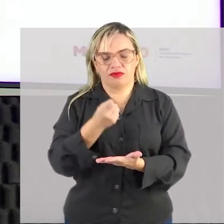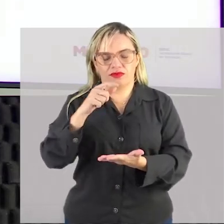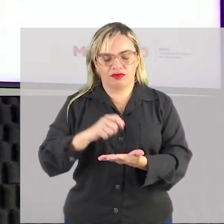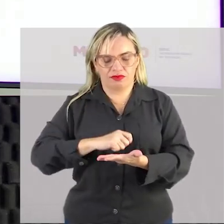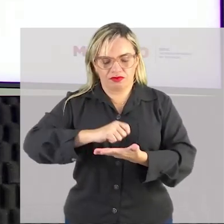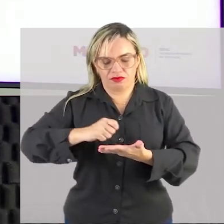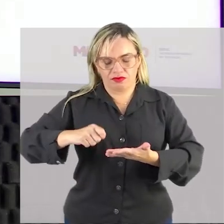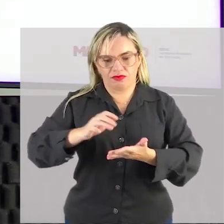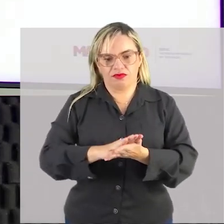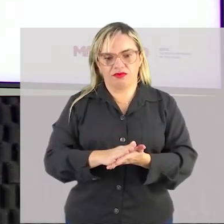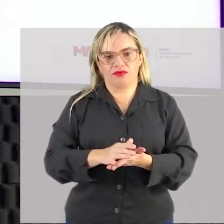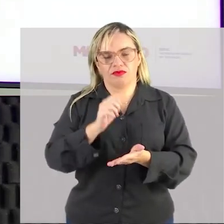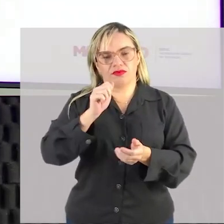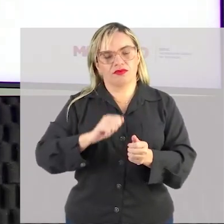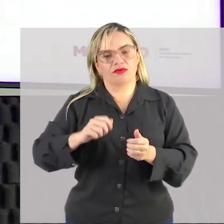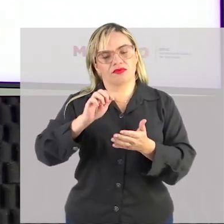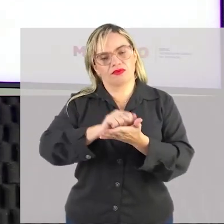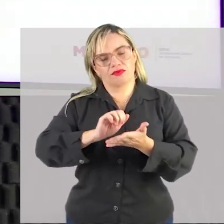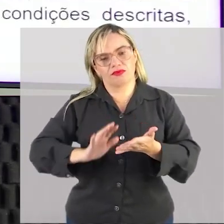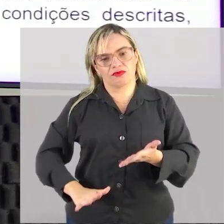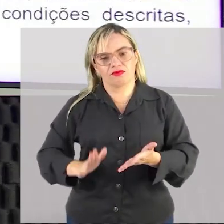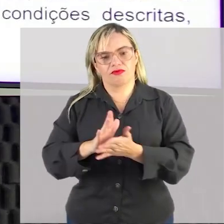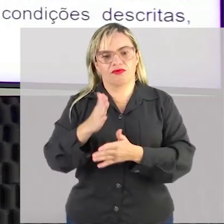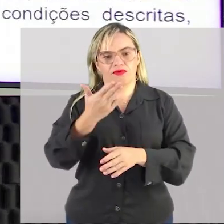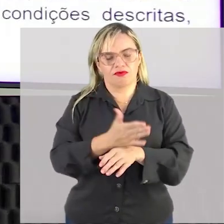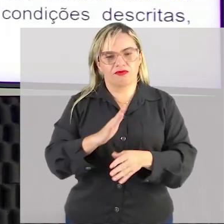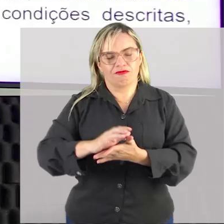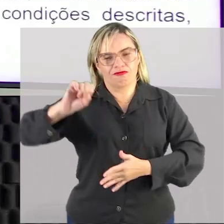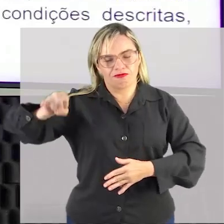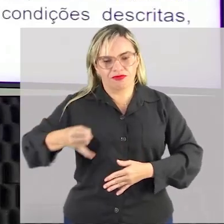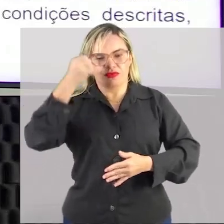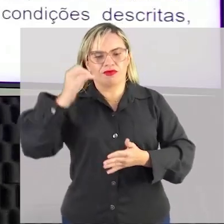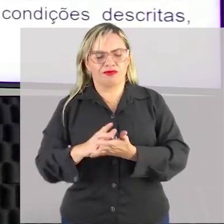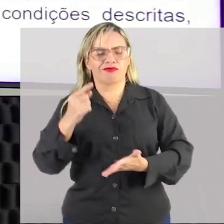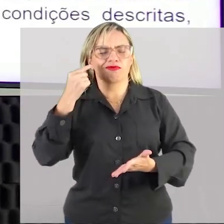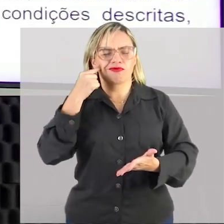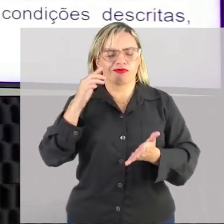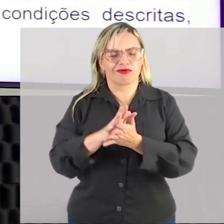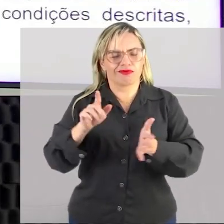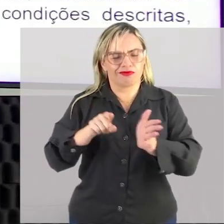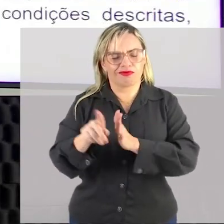faz exercício, aproveita. Tire suas dúvidas e vem comigo.